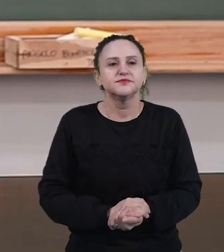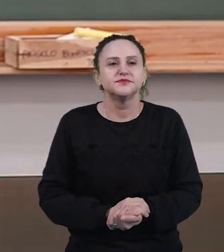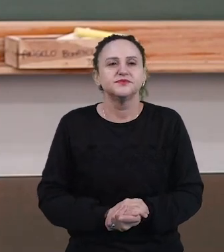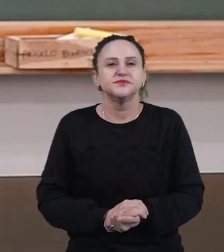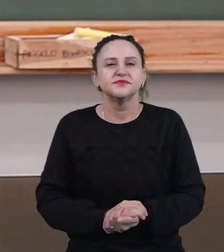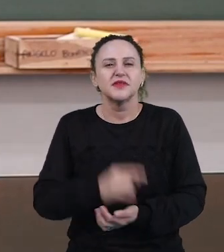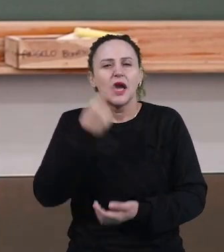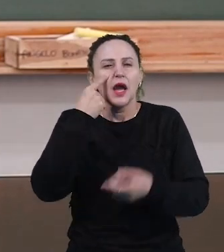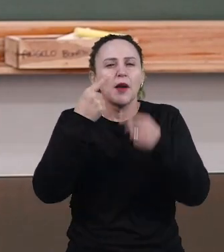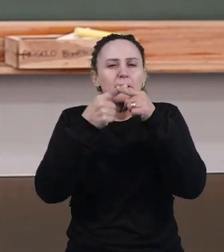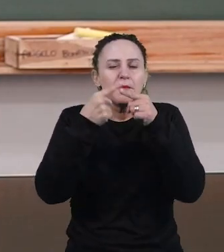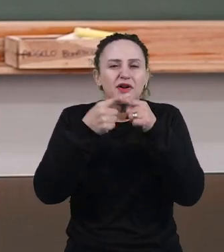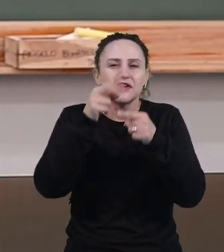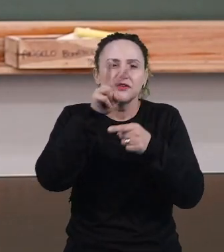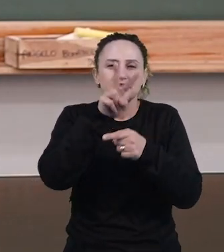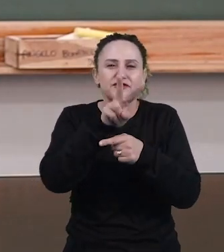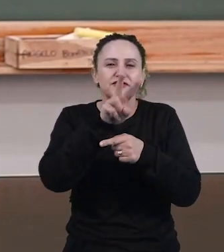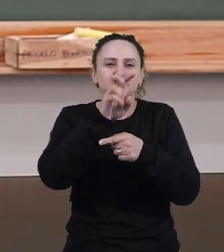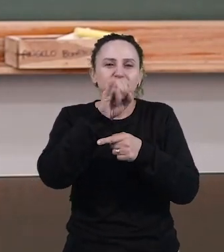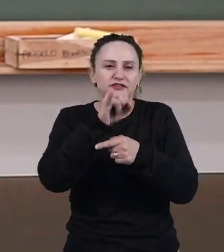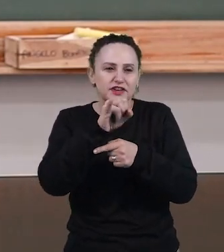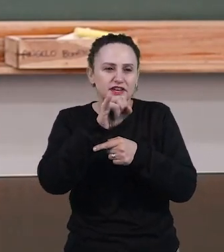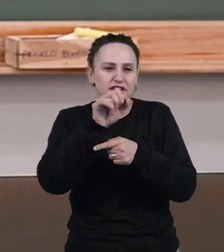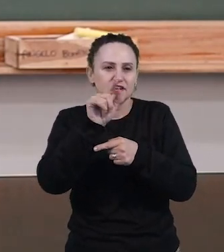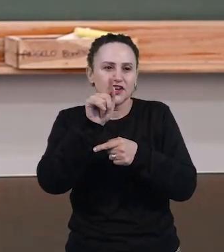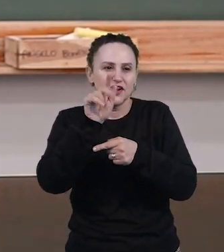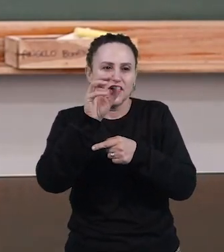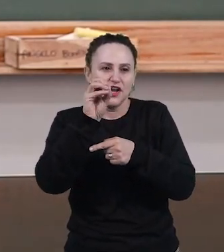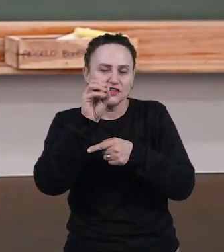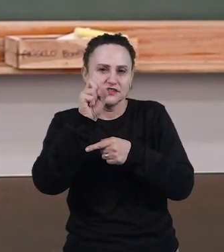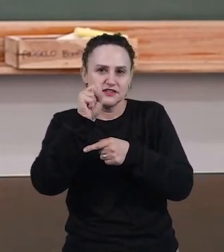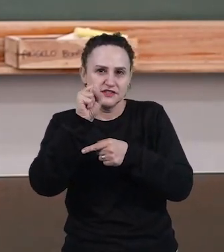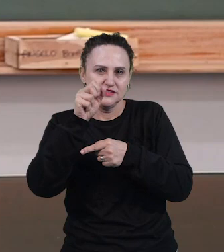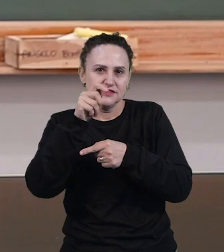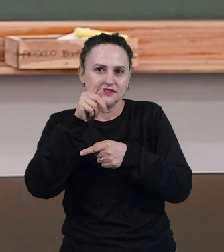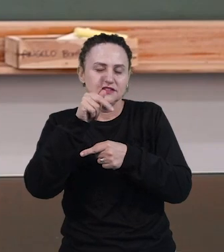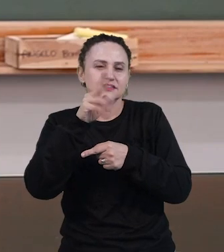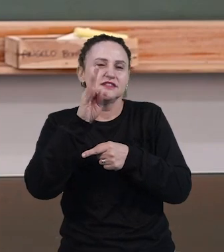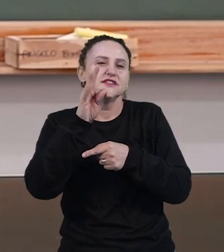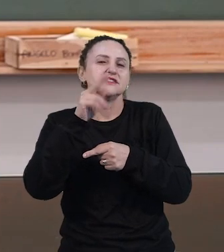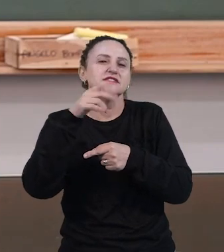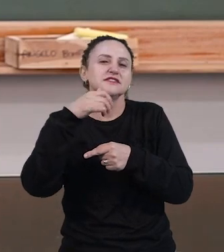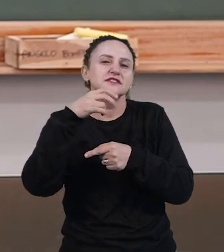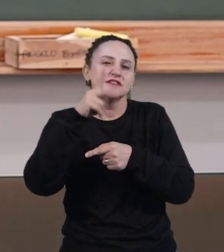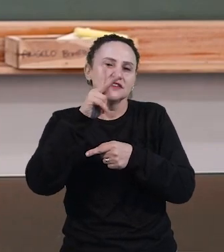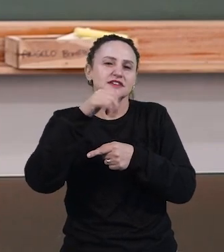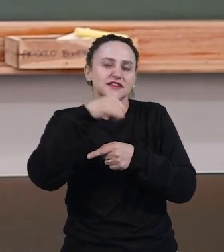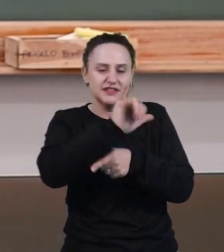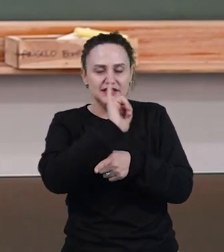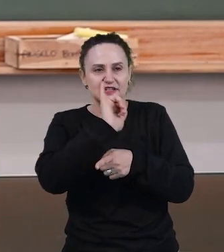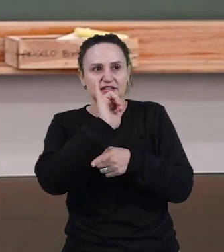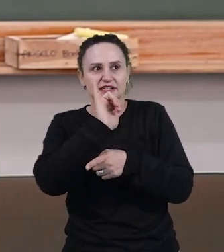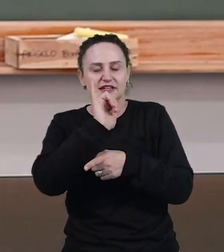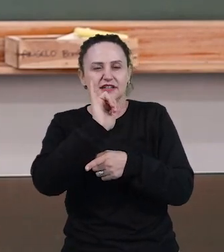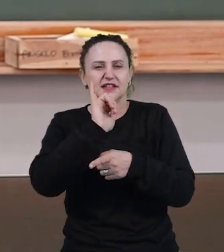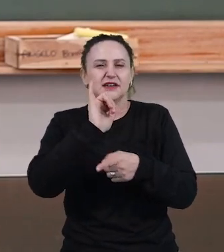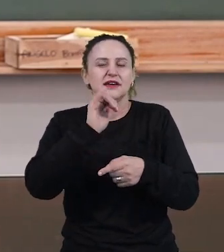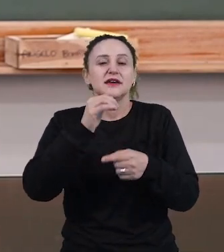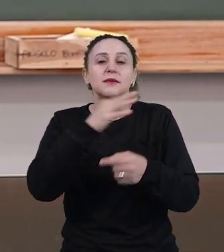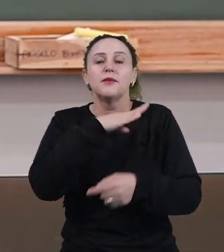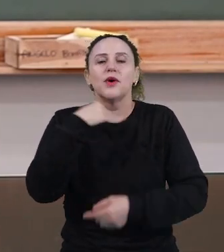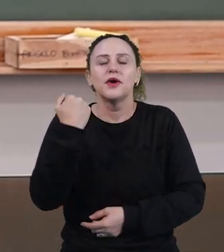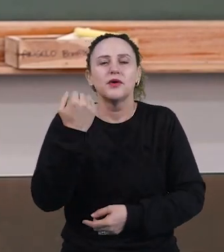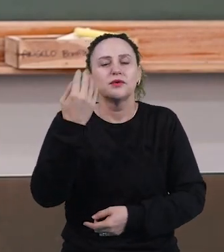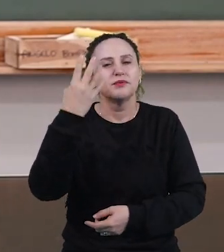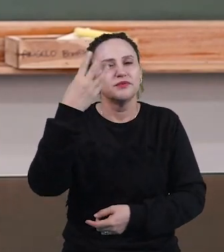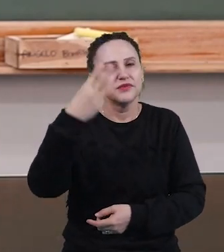Vygotsky viveu 37 anos só. Né? Então o Piaget teve uma vida bastante longa, né? Deixou bastante discípulos